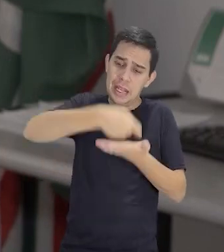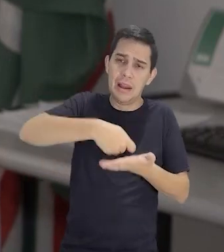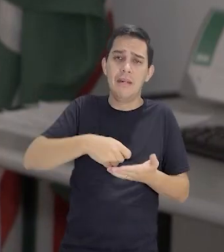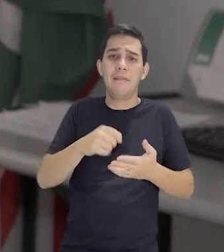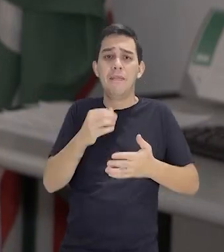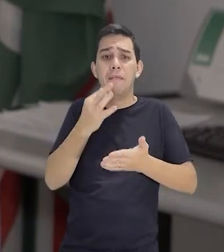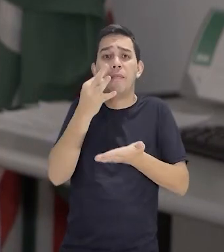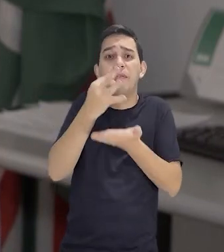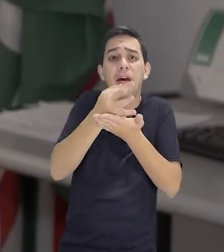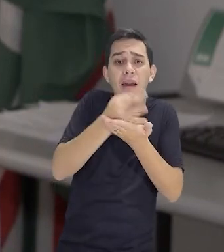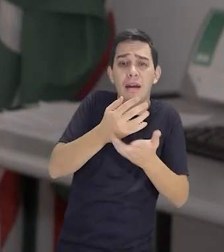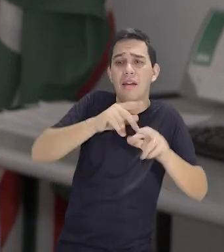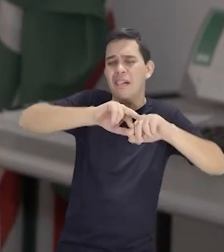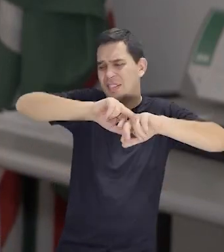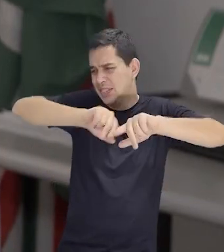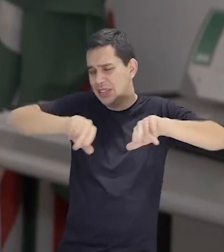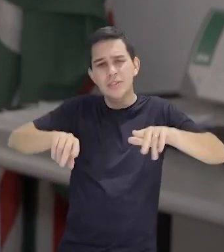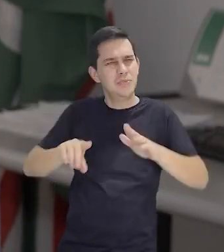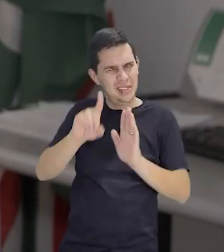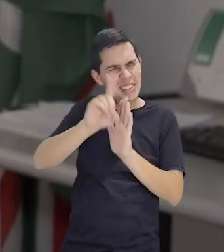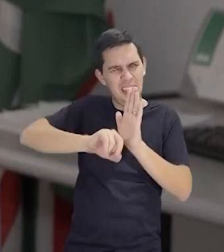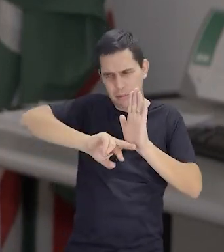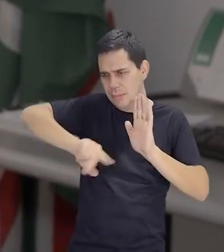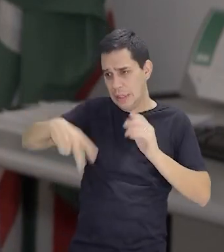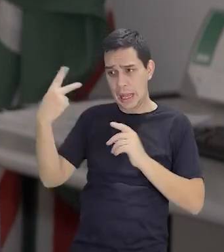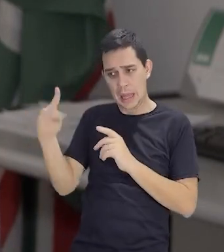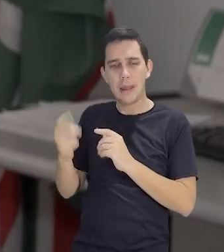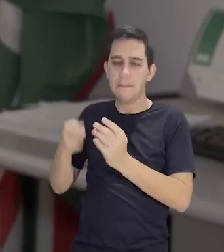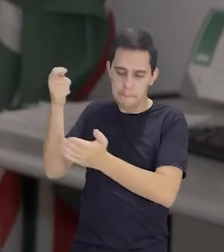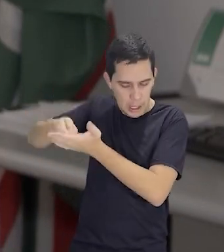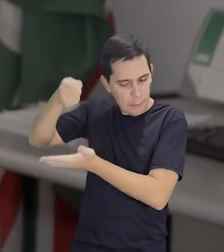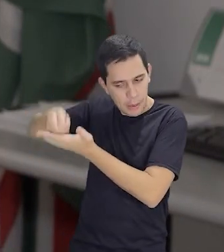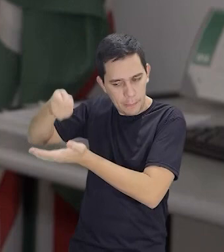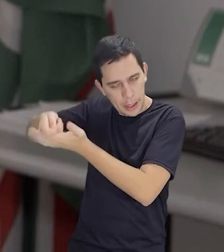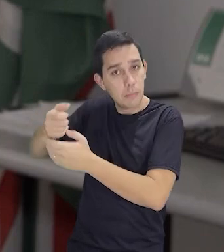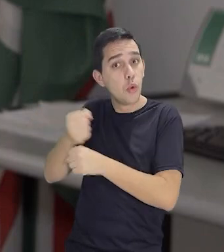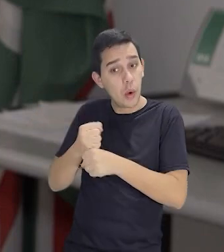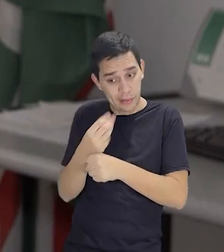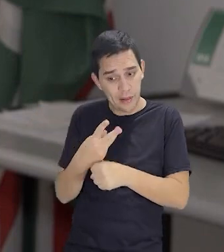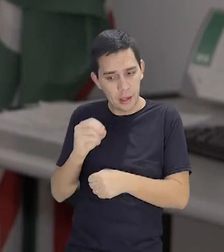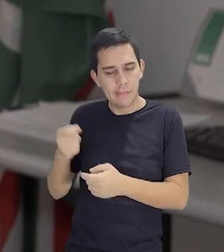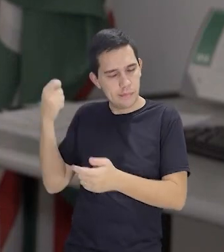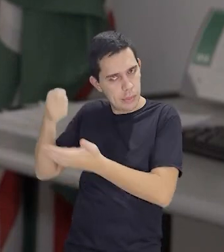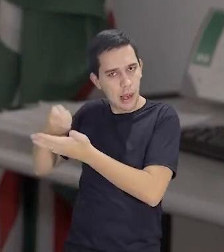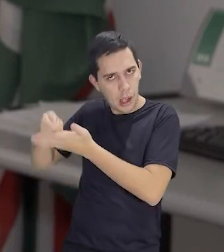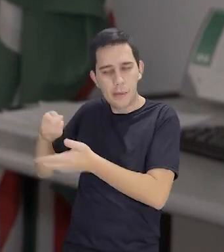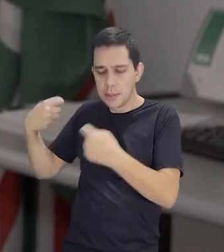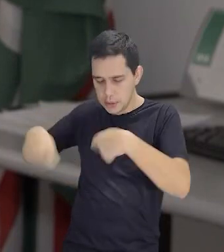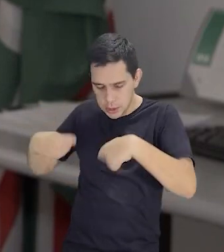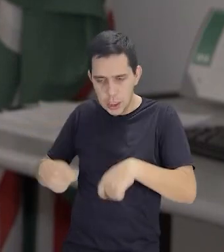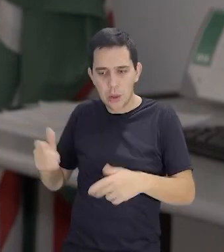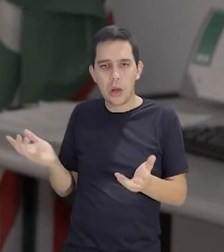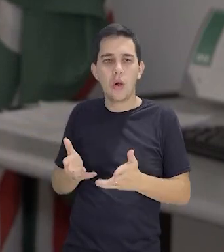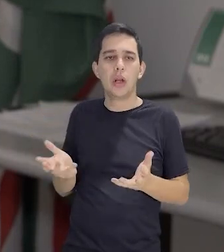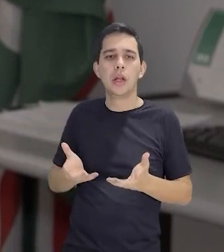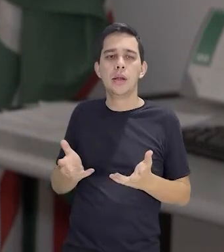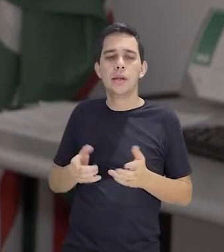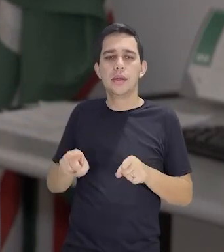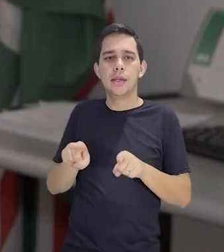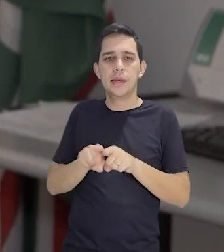por danos morais individuais para trabalhador, eis que foi exposta a uma situação de superexploração, não admitida no